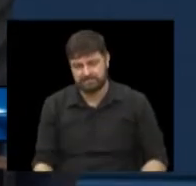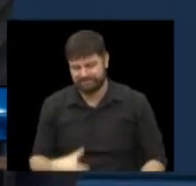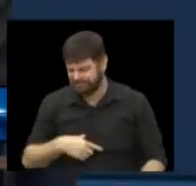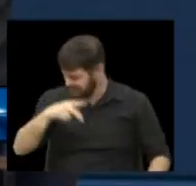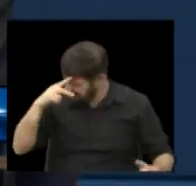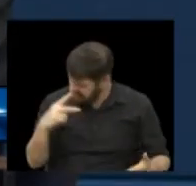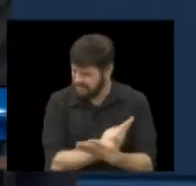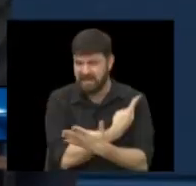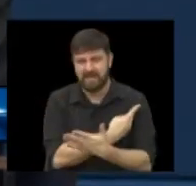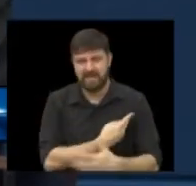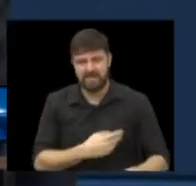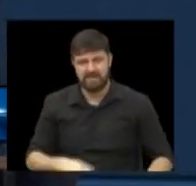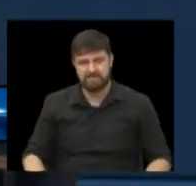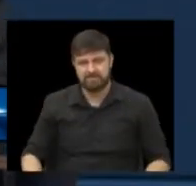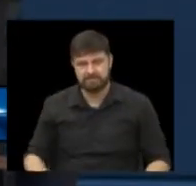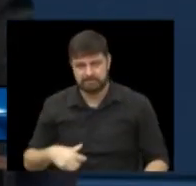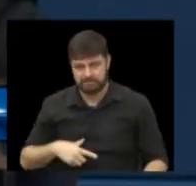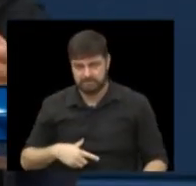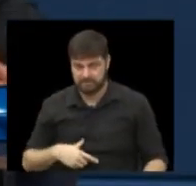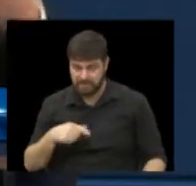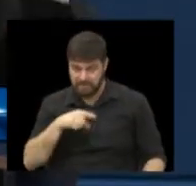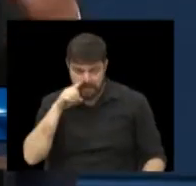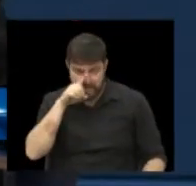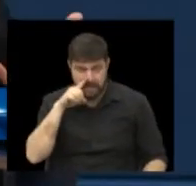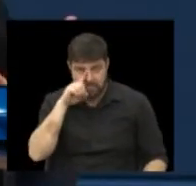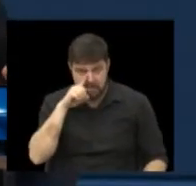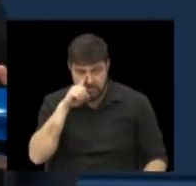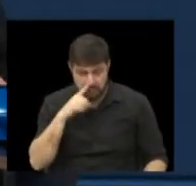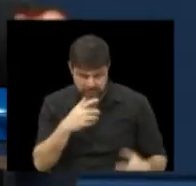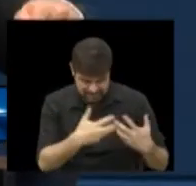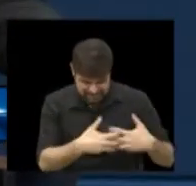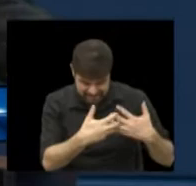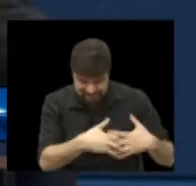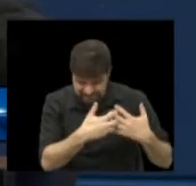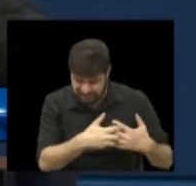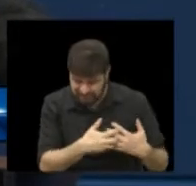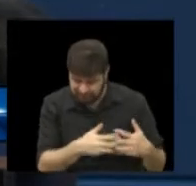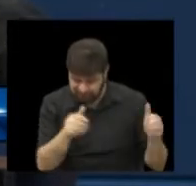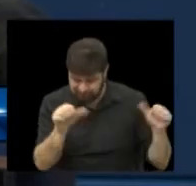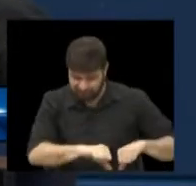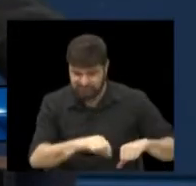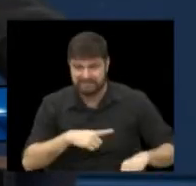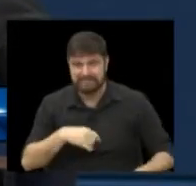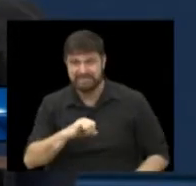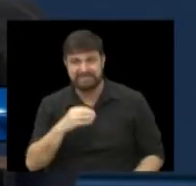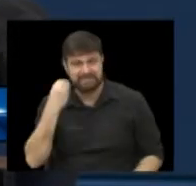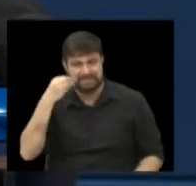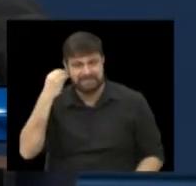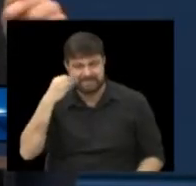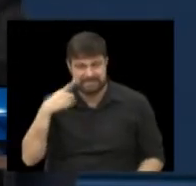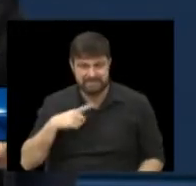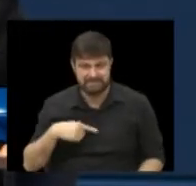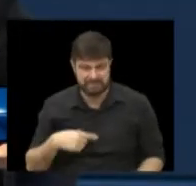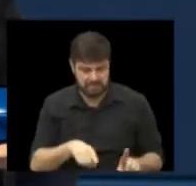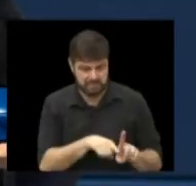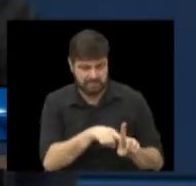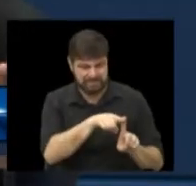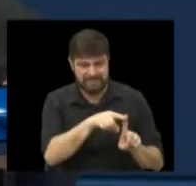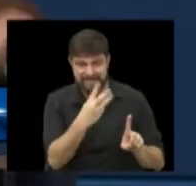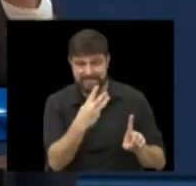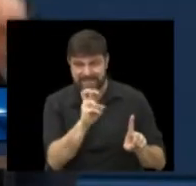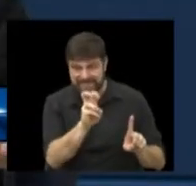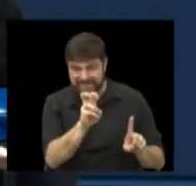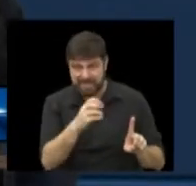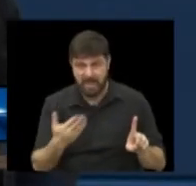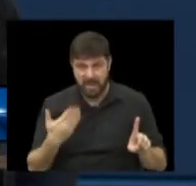indigna. E, feito, eu falei, coloca em risco a própria eficácia do atendimento. Se esse teste fica acondicionado a 35 graus,